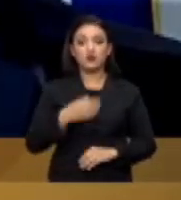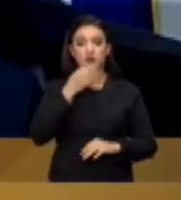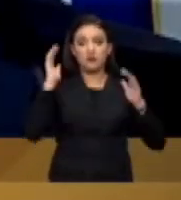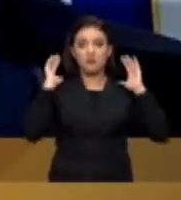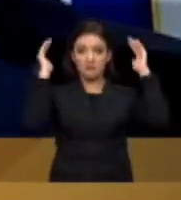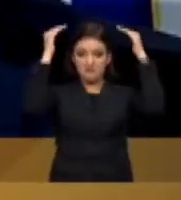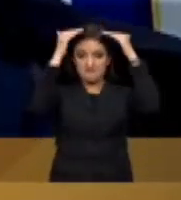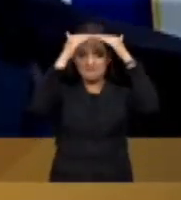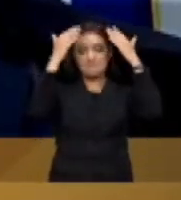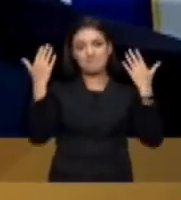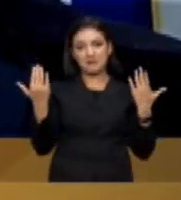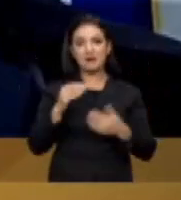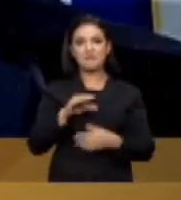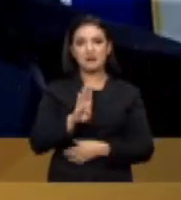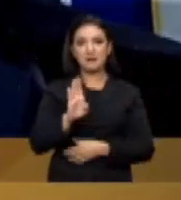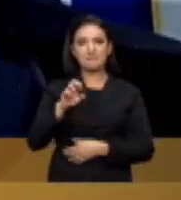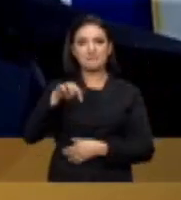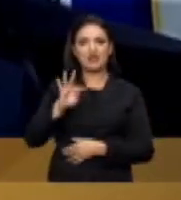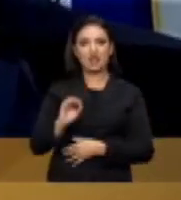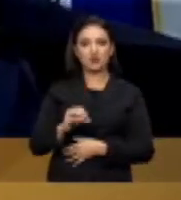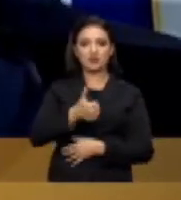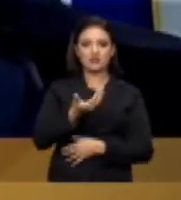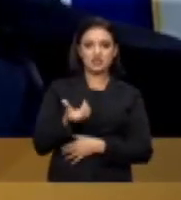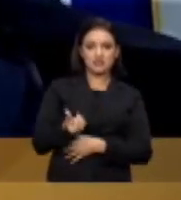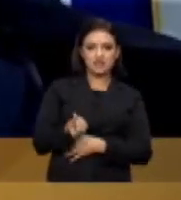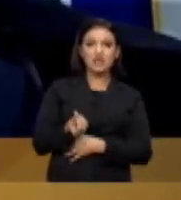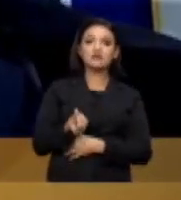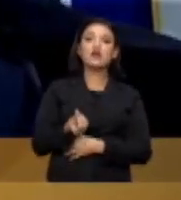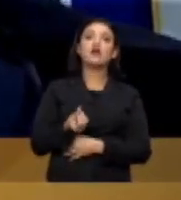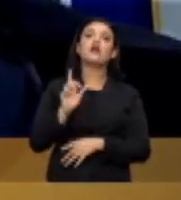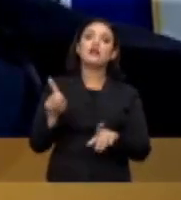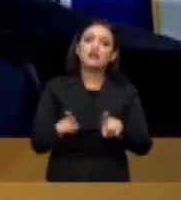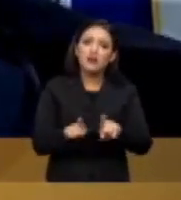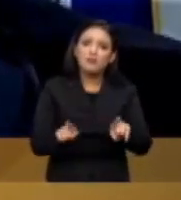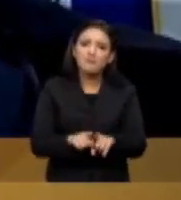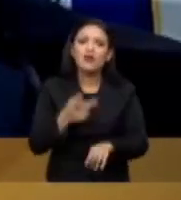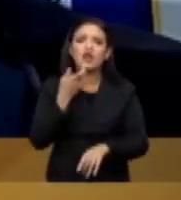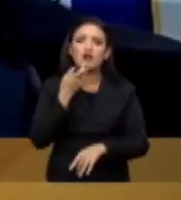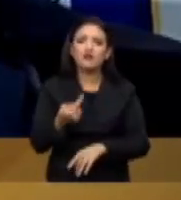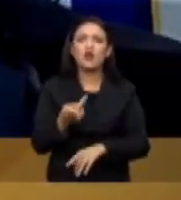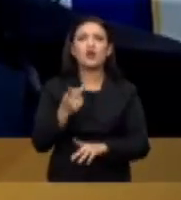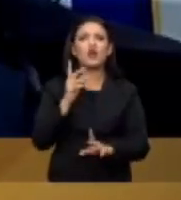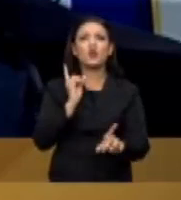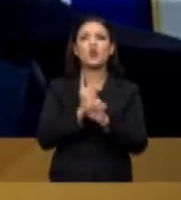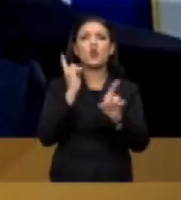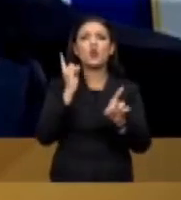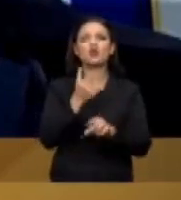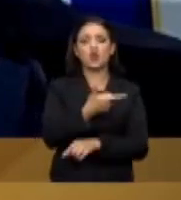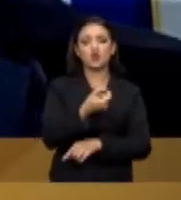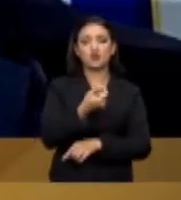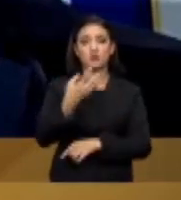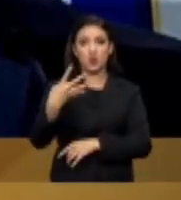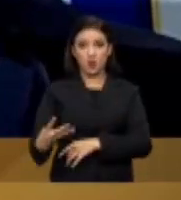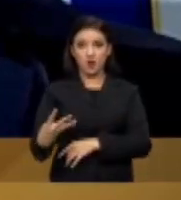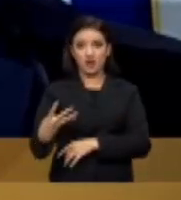denominado como Papa Bento XVI, confrontaram suas ideias em um encontro realizado em 2004 em Munique, no